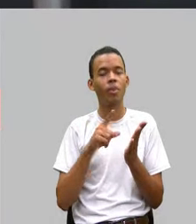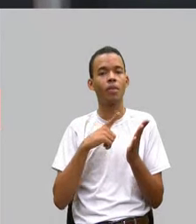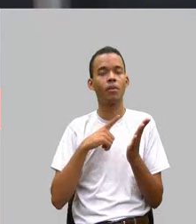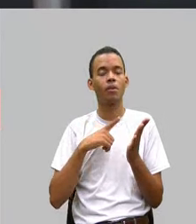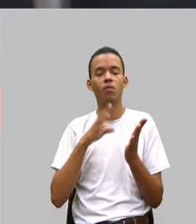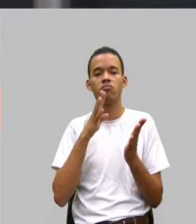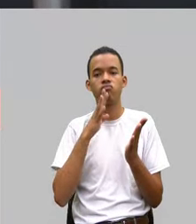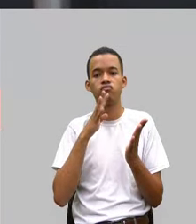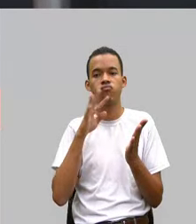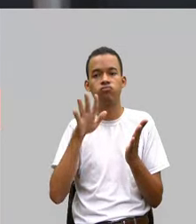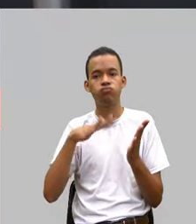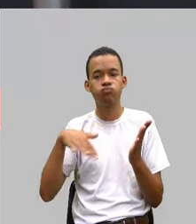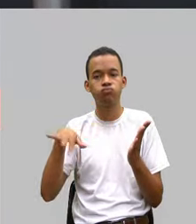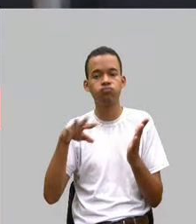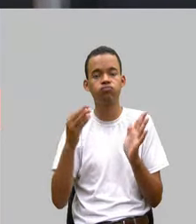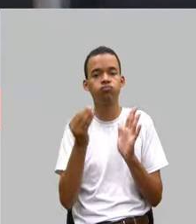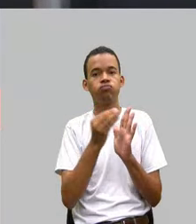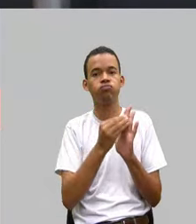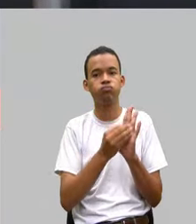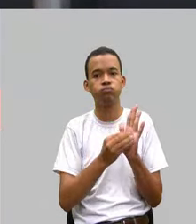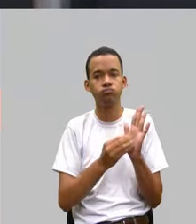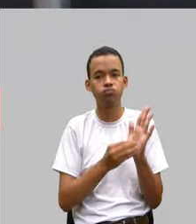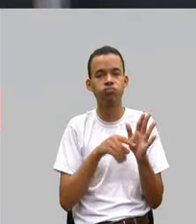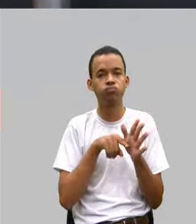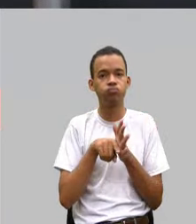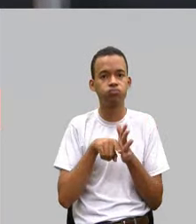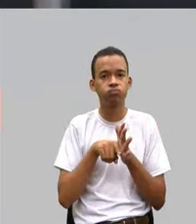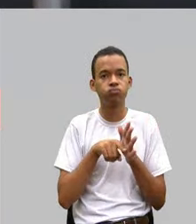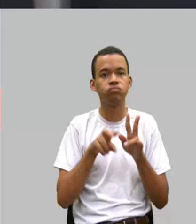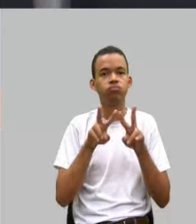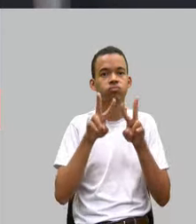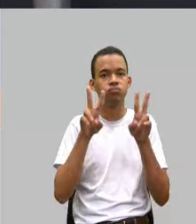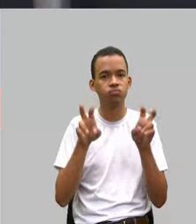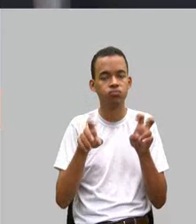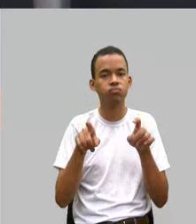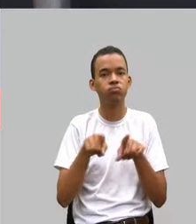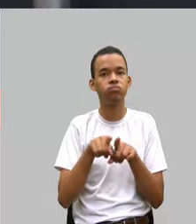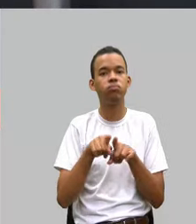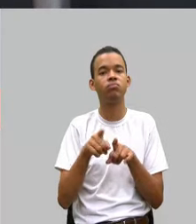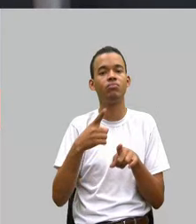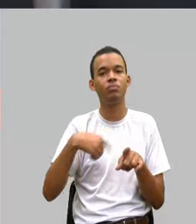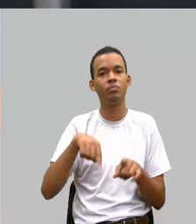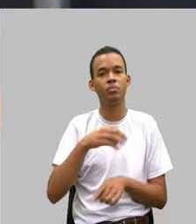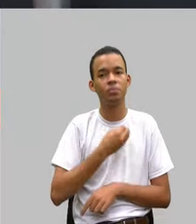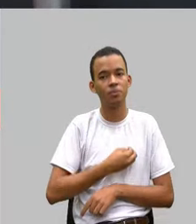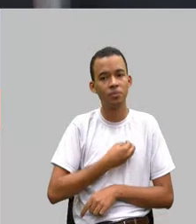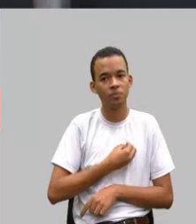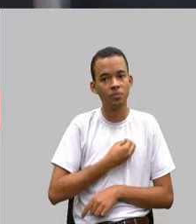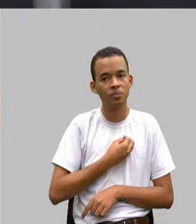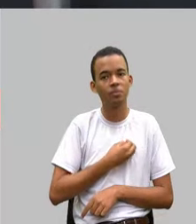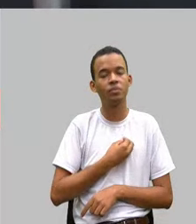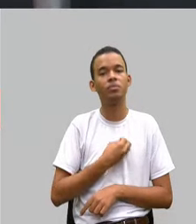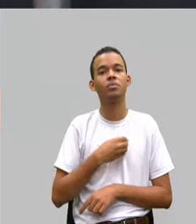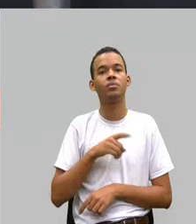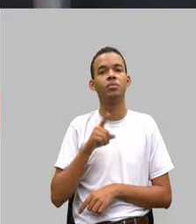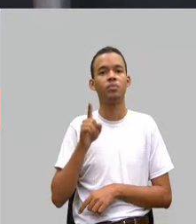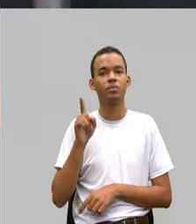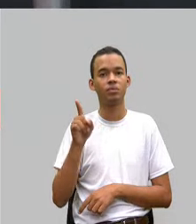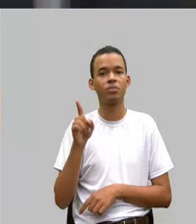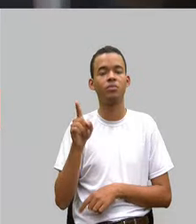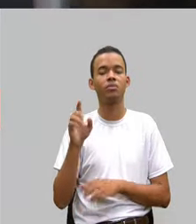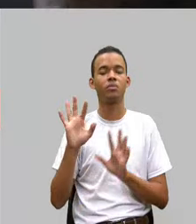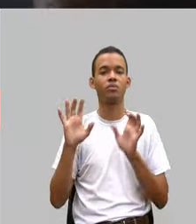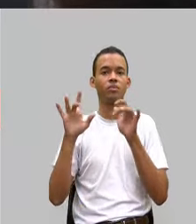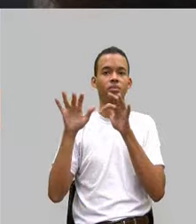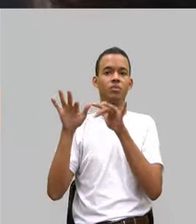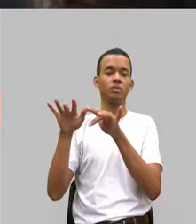vistas a aprofundamento do assunto participamos de encontro da união latino-americana de Psicologia ao lápice no ano passado no